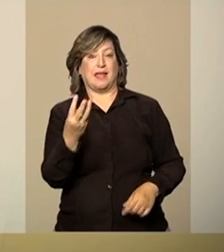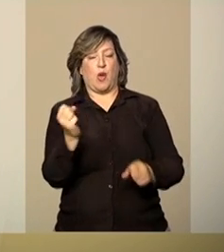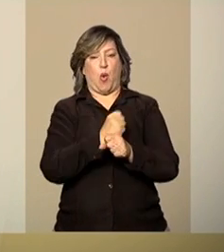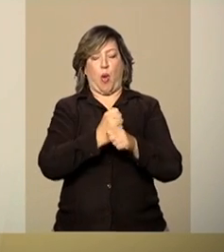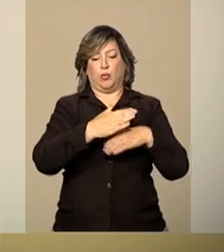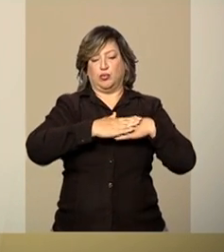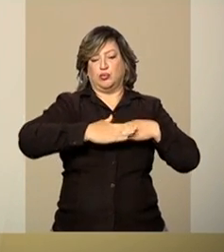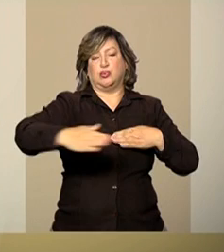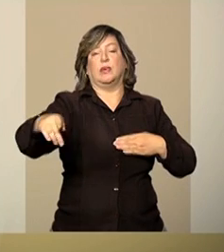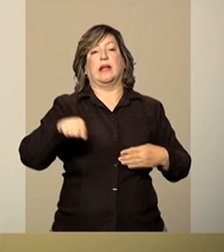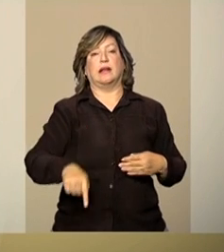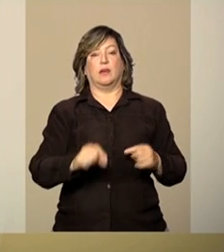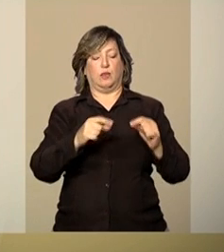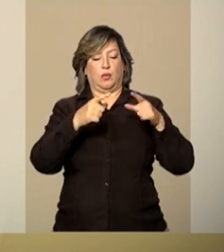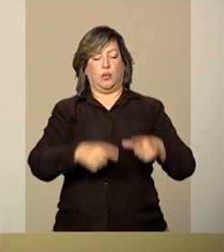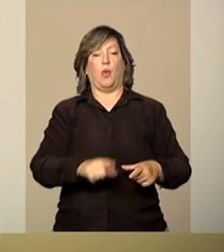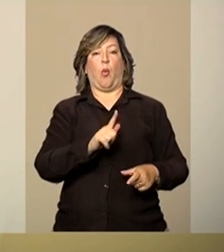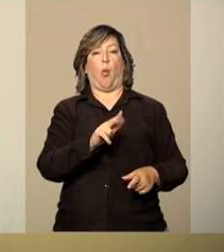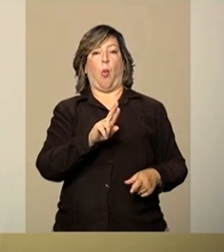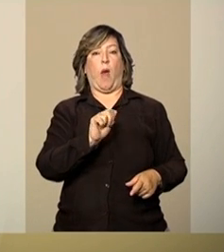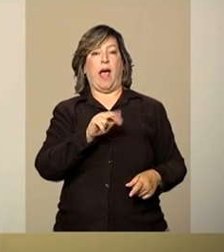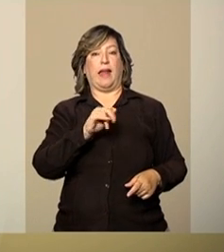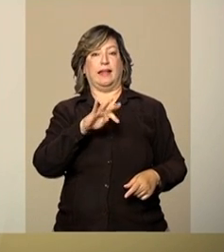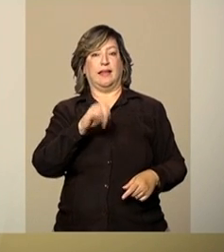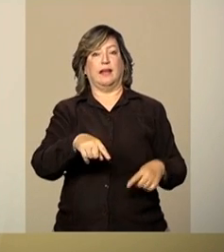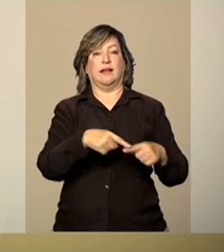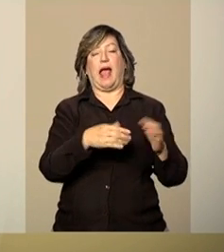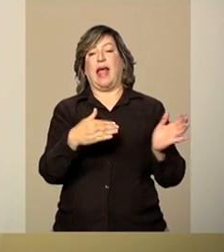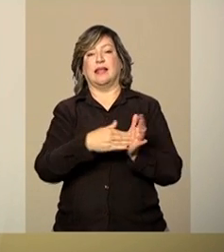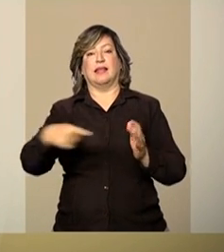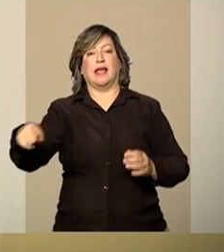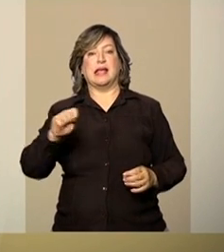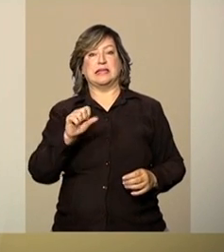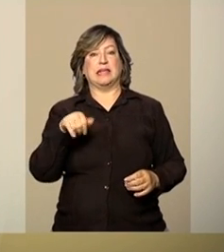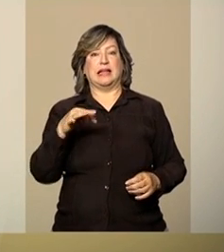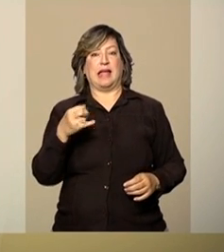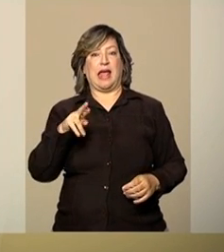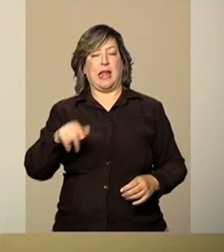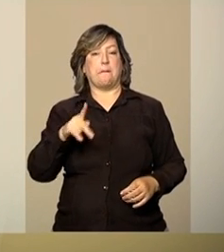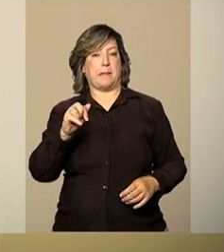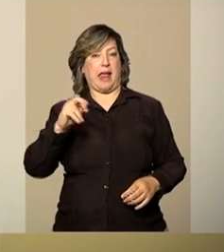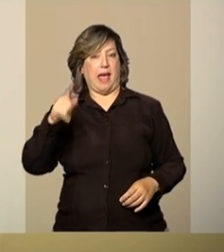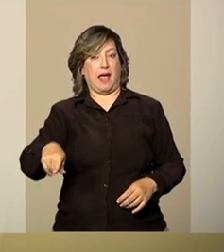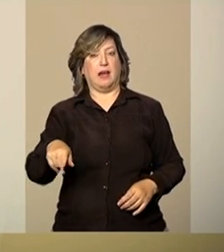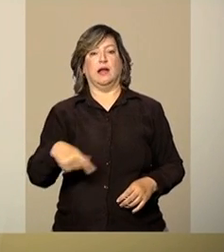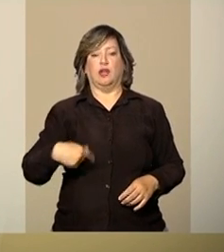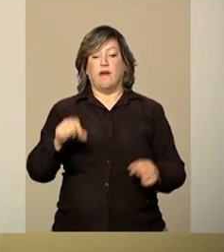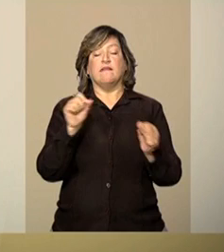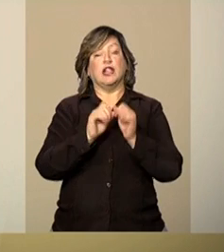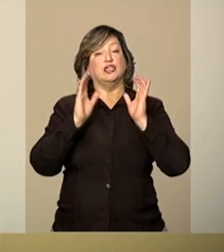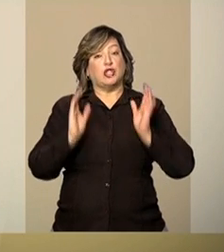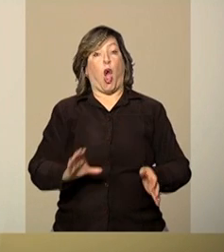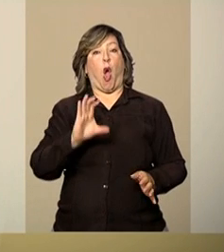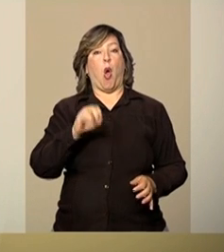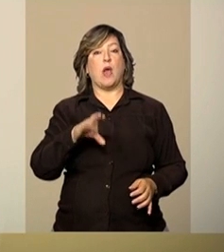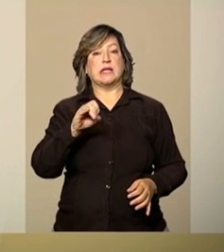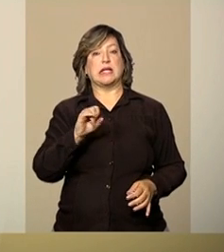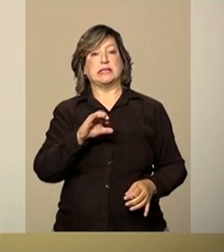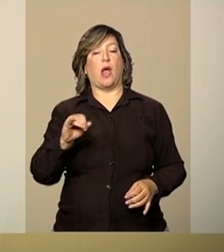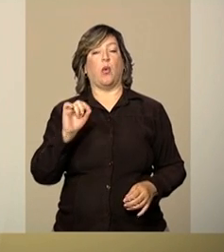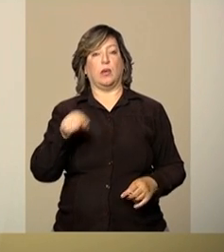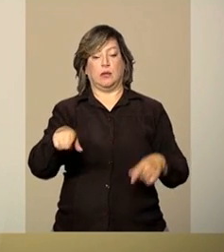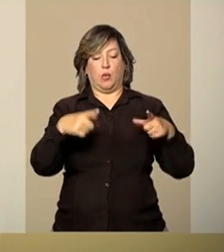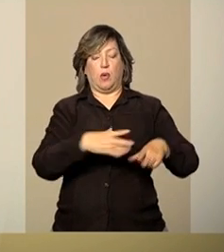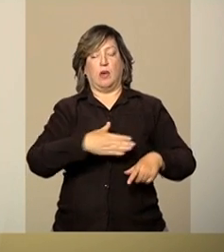trecho Luciano que vai de Guarantã do Norte até Santarém no Pará fizemos a concessão do trecho que vai de Sinope até a